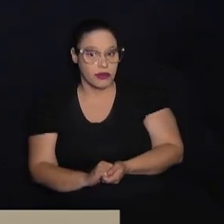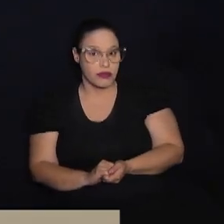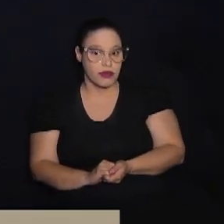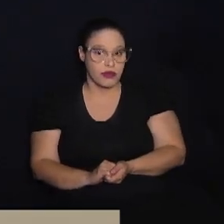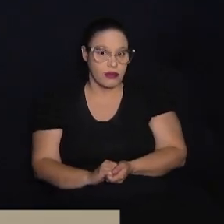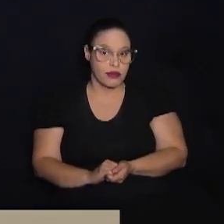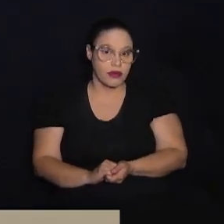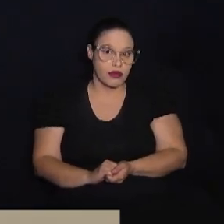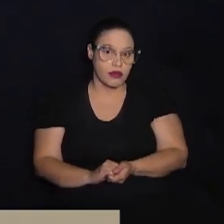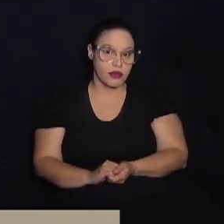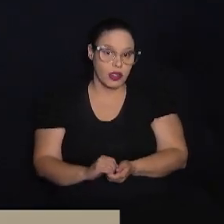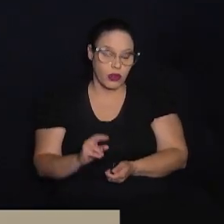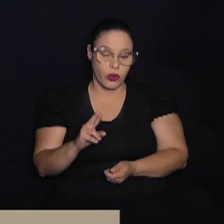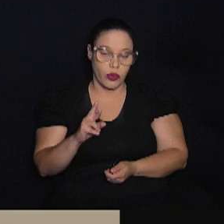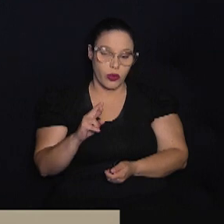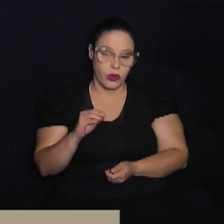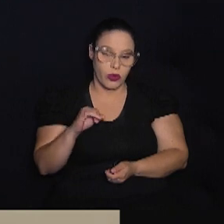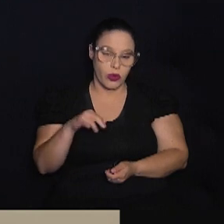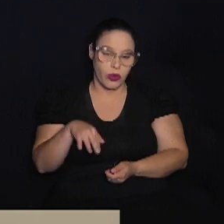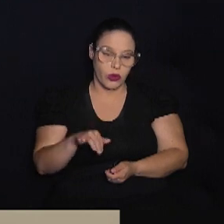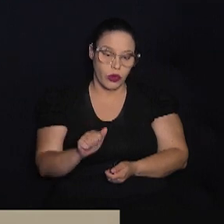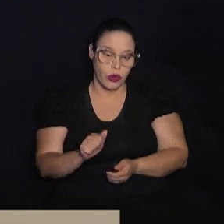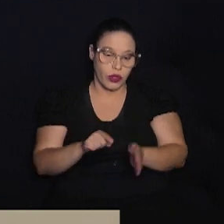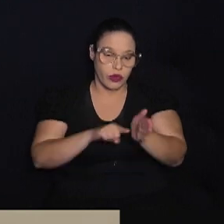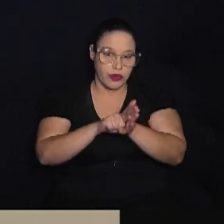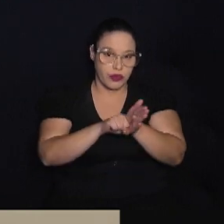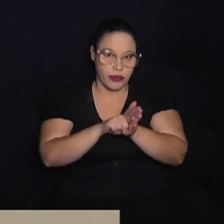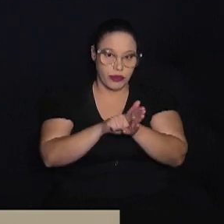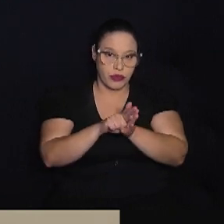Então, na urina, às vezes tem alguma pesquisa de